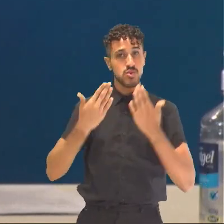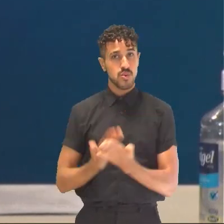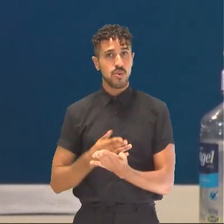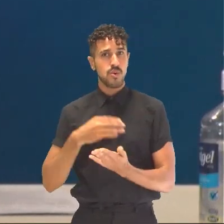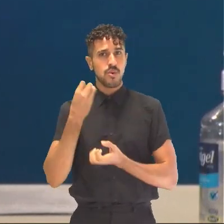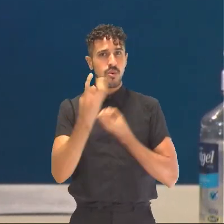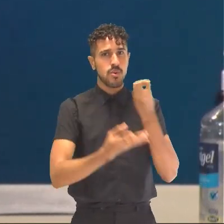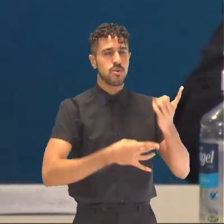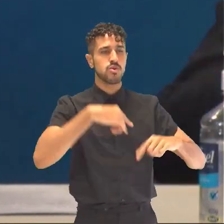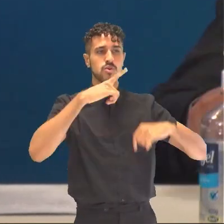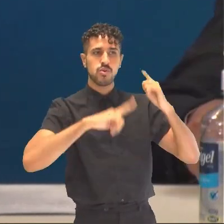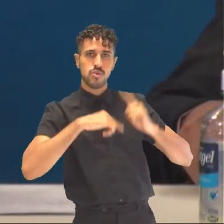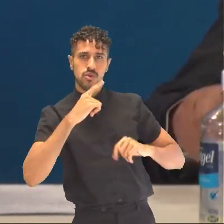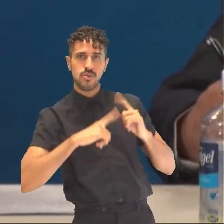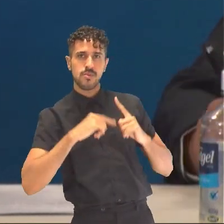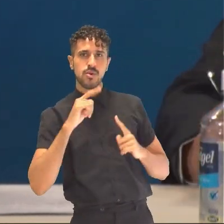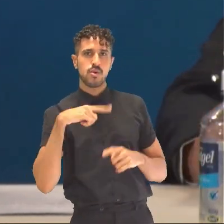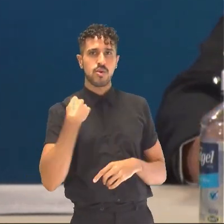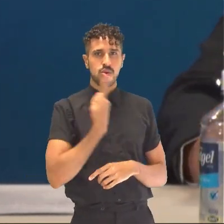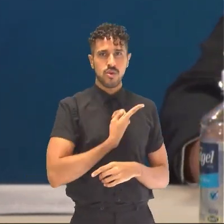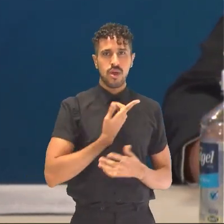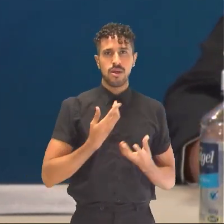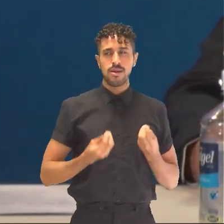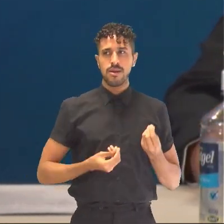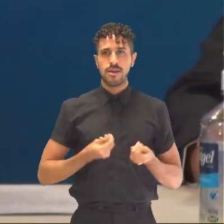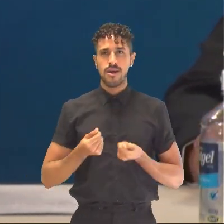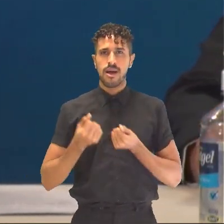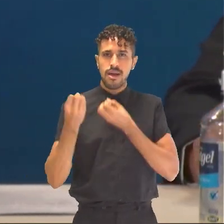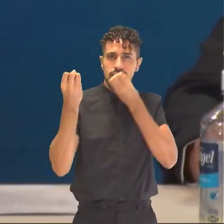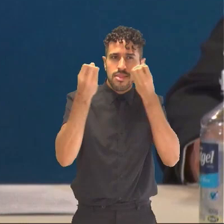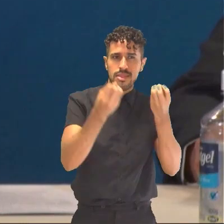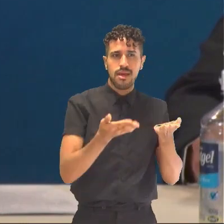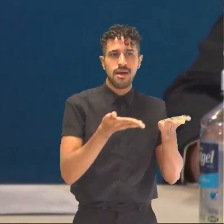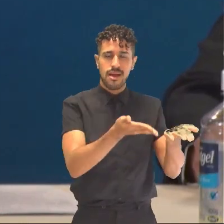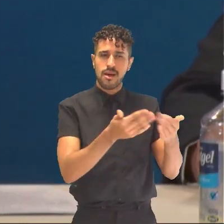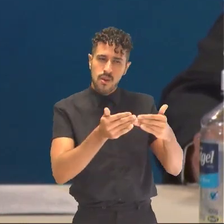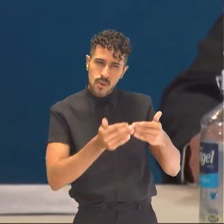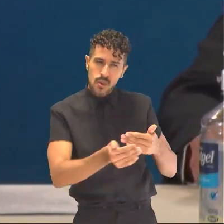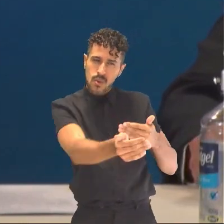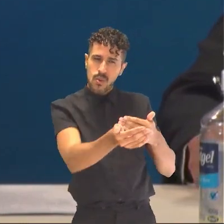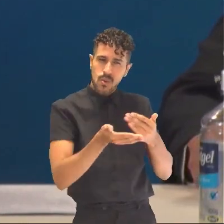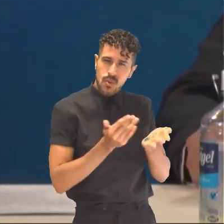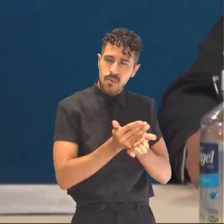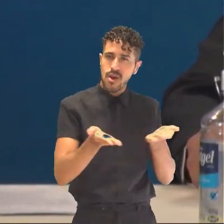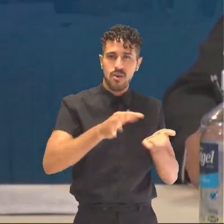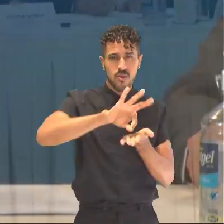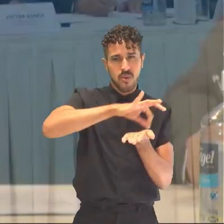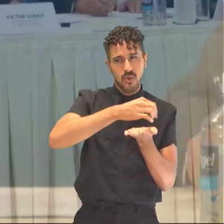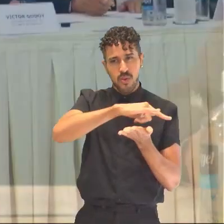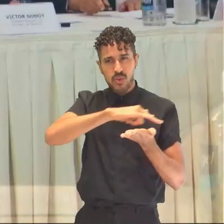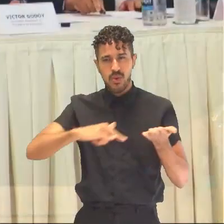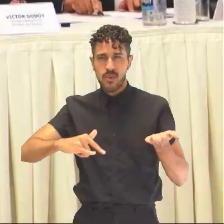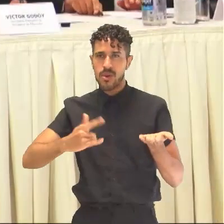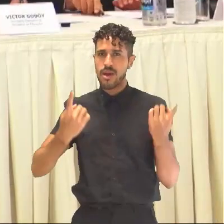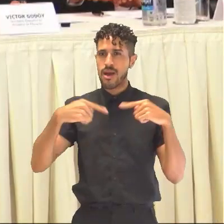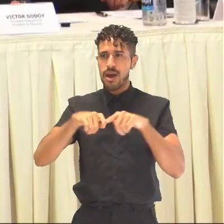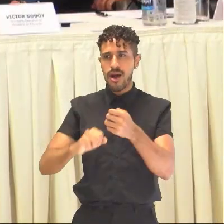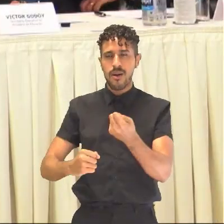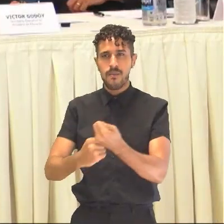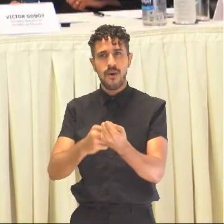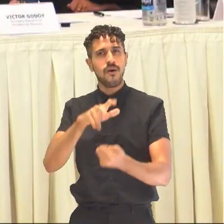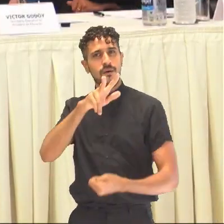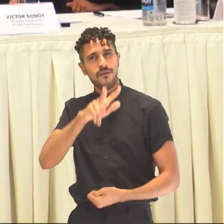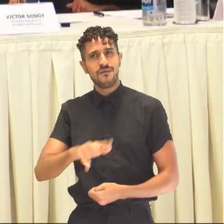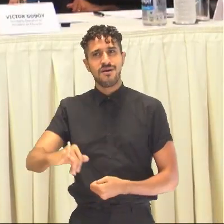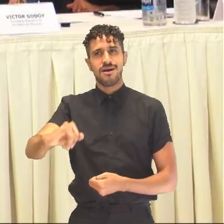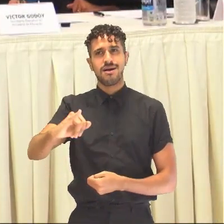oferta dessa ferramenta que nós damos esse pontapé aqui inicial com a assinatura desse termo de cooperação vai